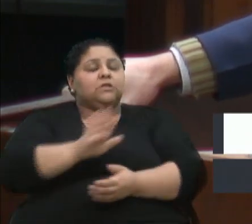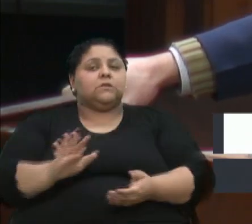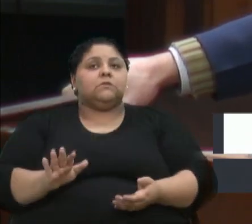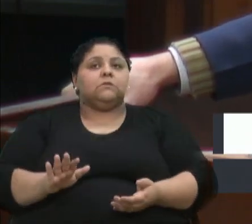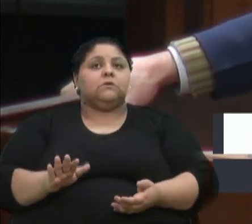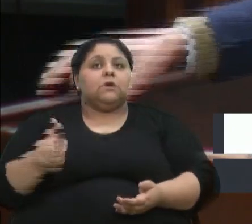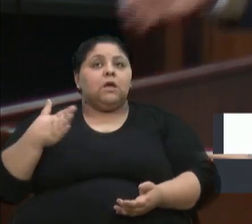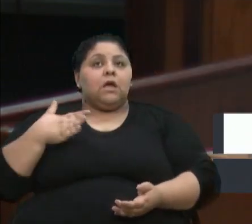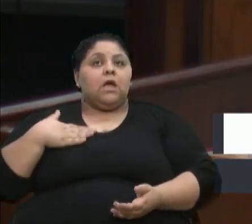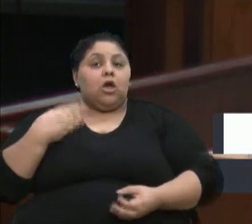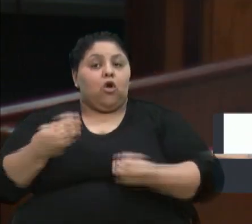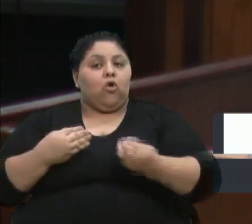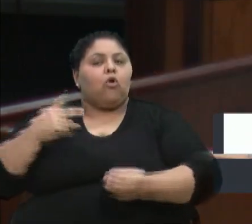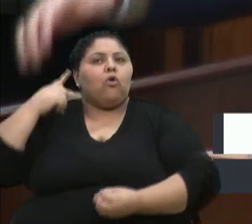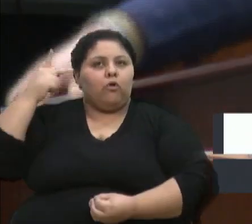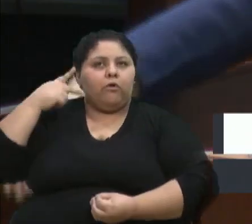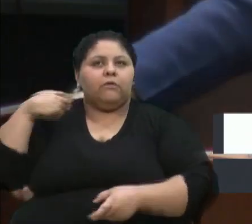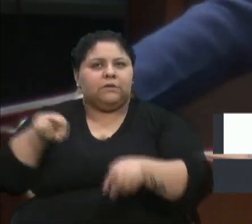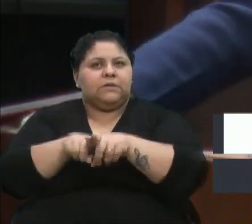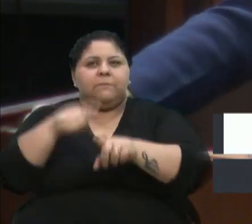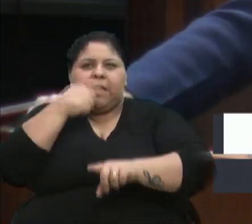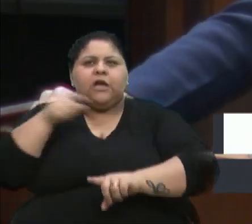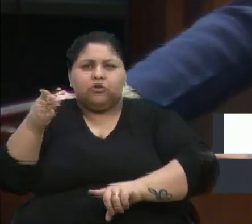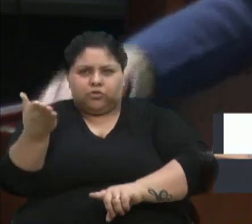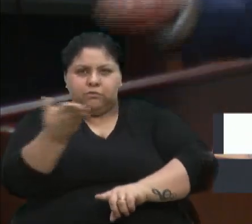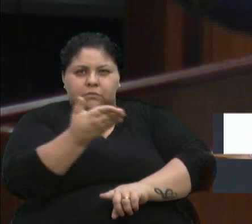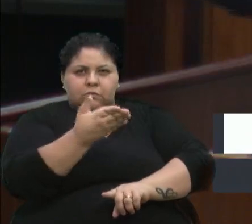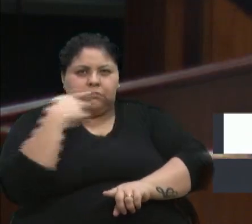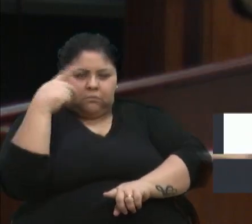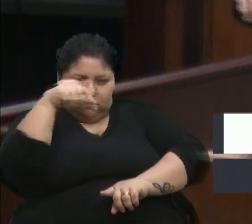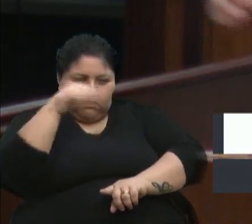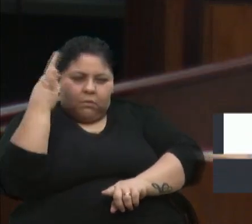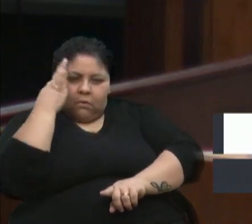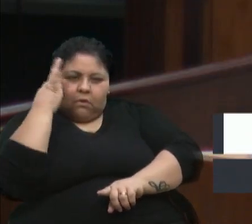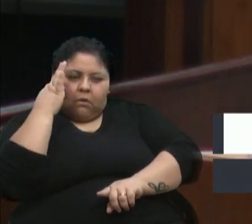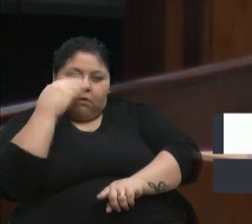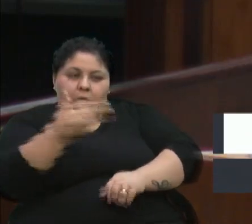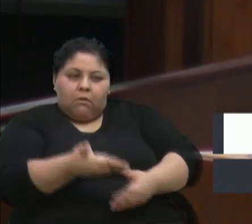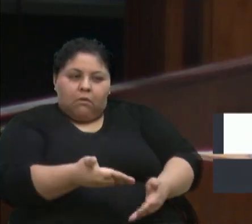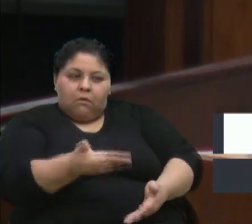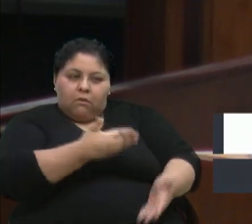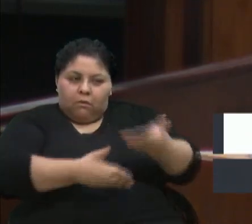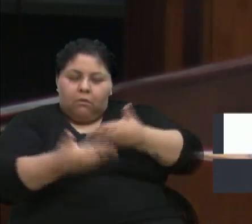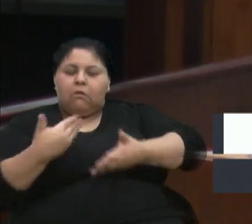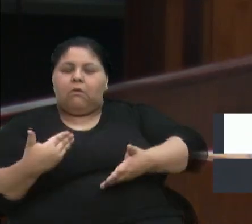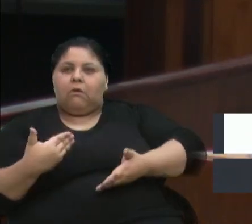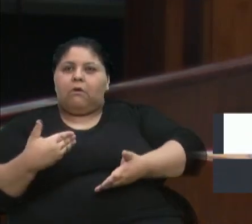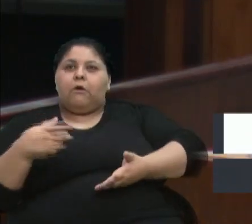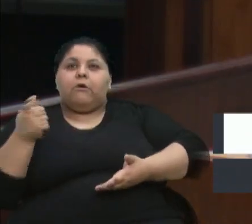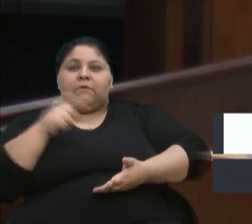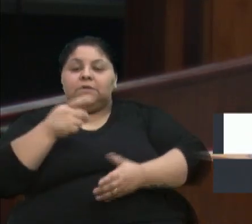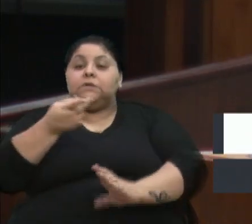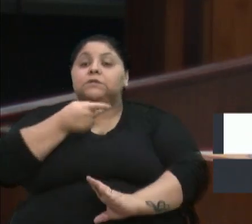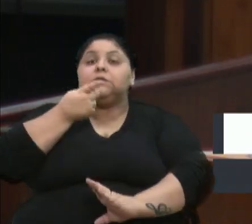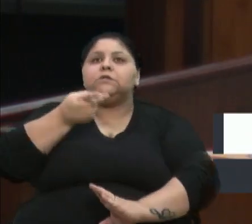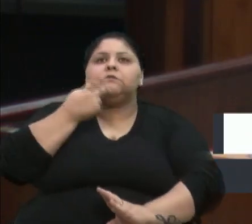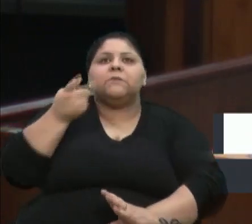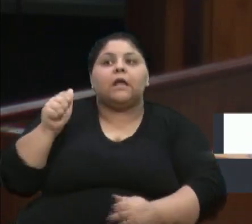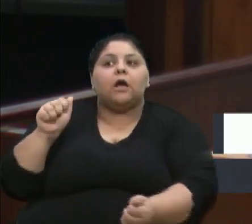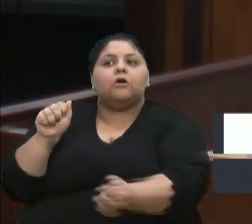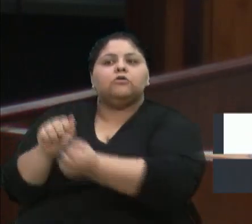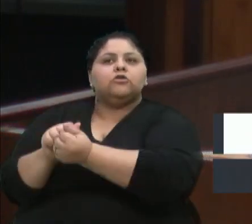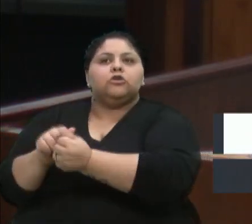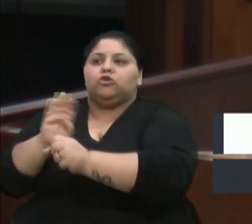Eu, como vereador, acho que meus demais colegas vereadores, quando convidado, uma satisfação quando estamos lá